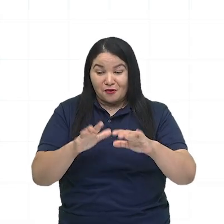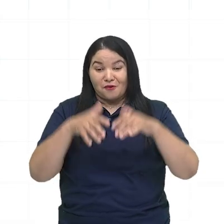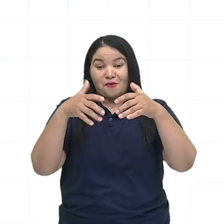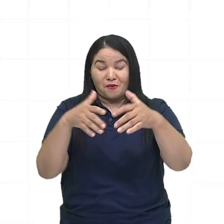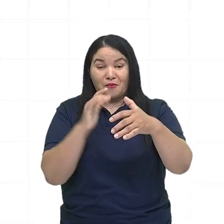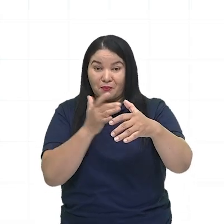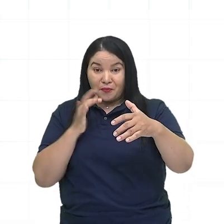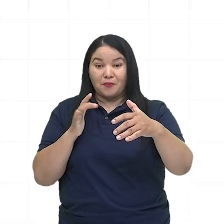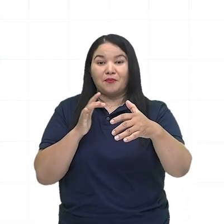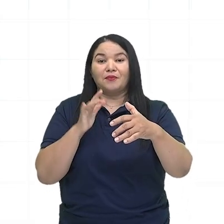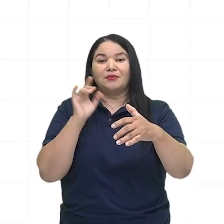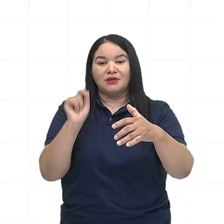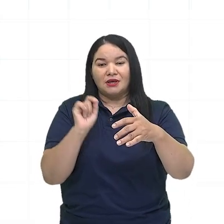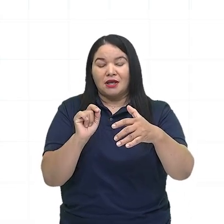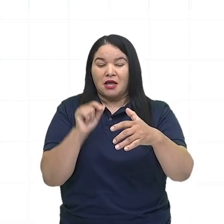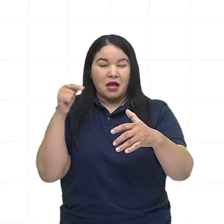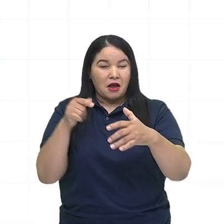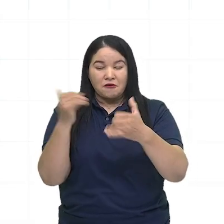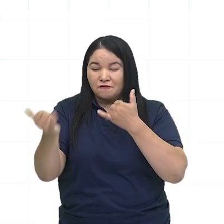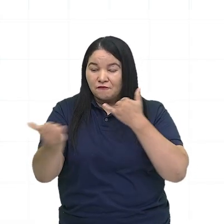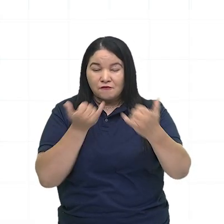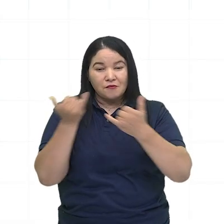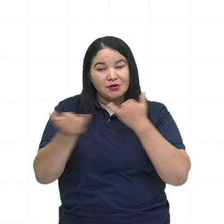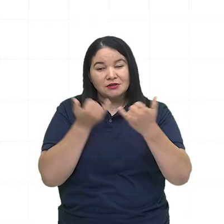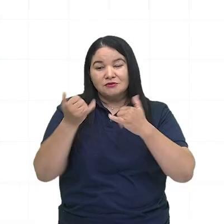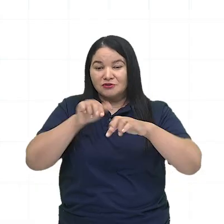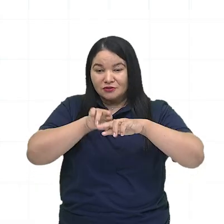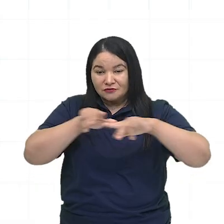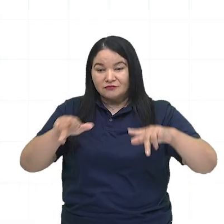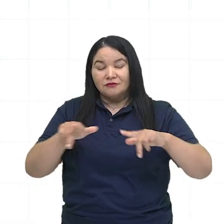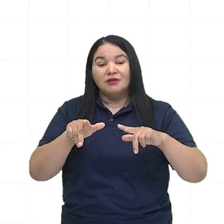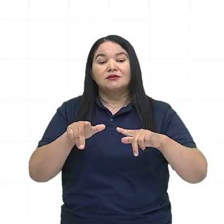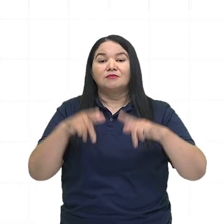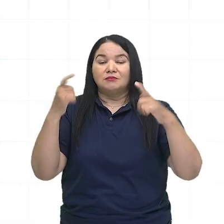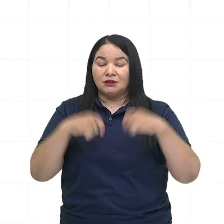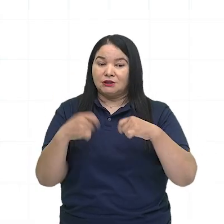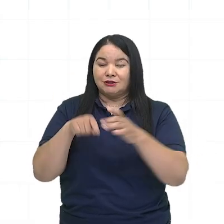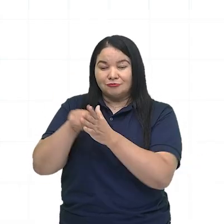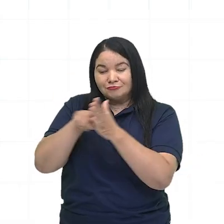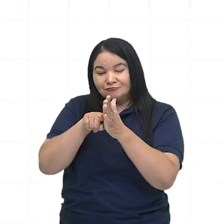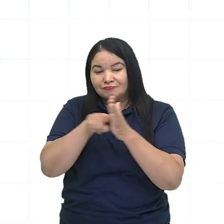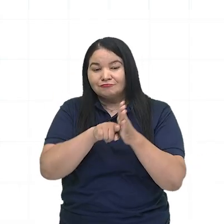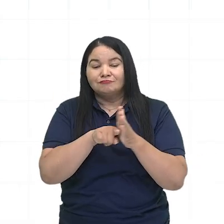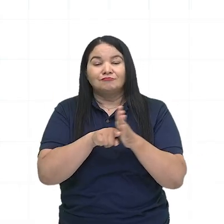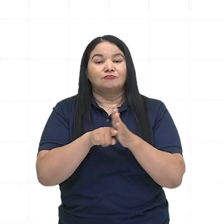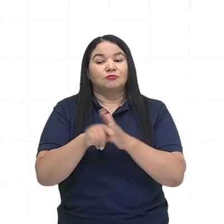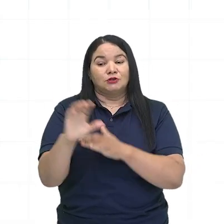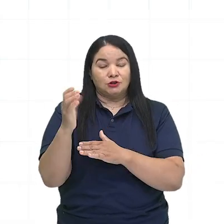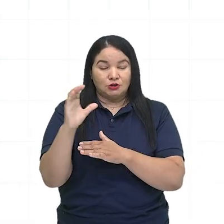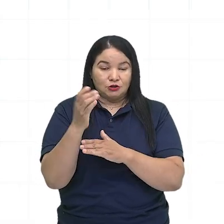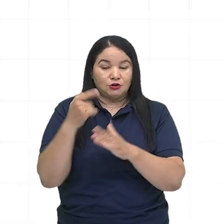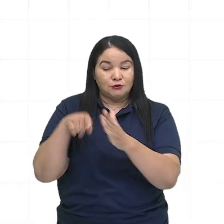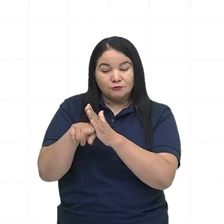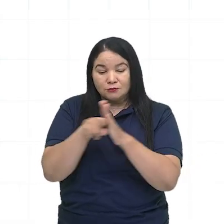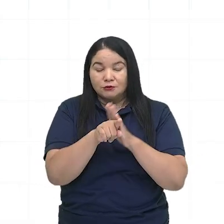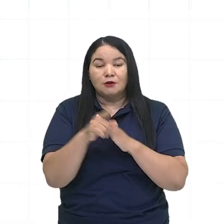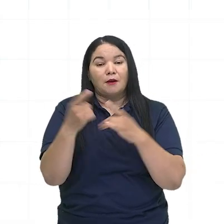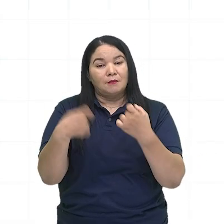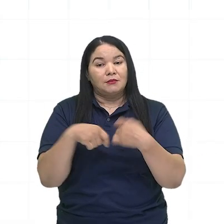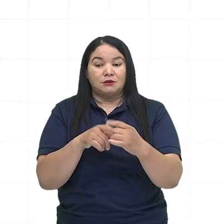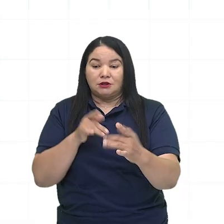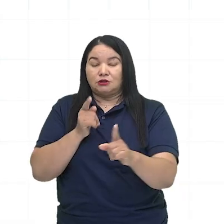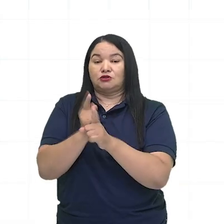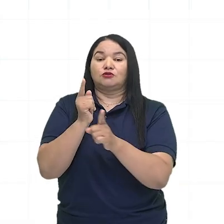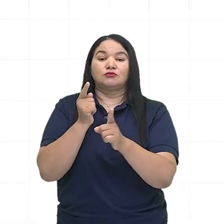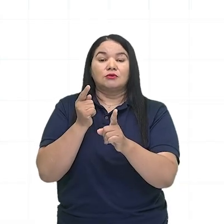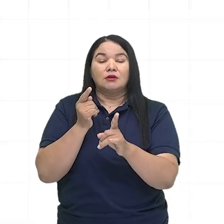de informações que eles precisam ser analisados por esses cientistas para que possam,